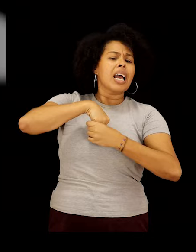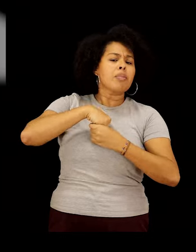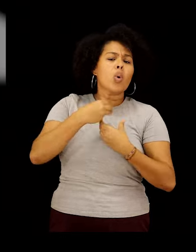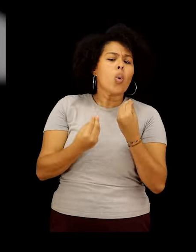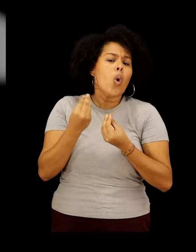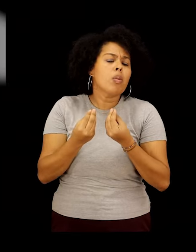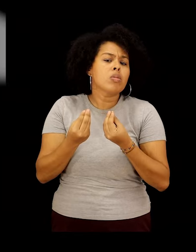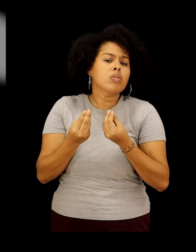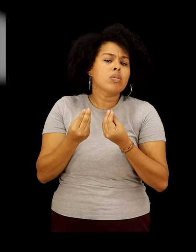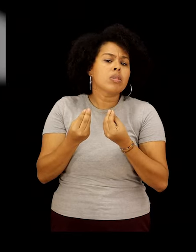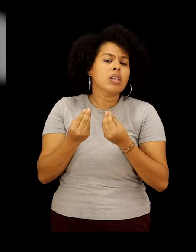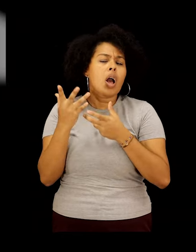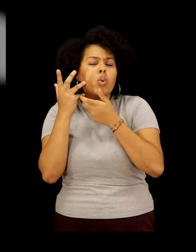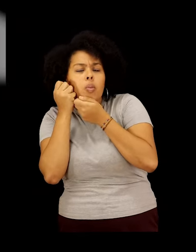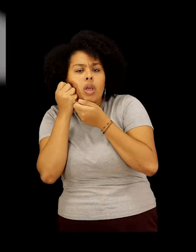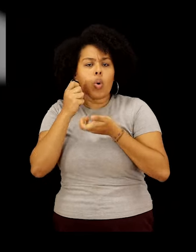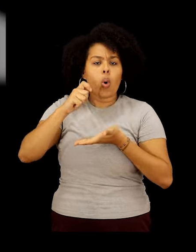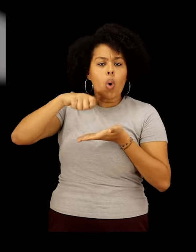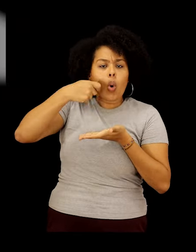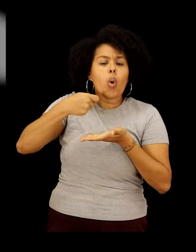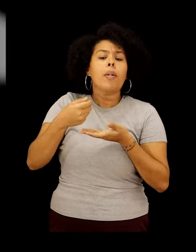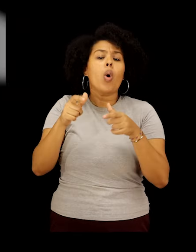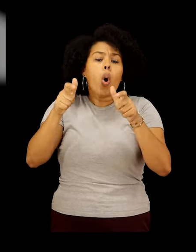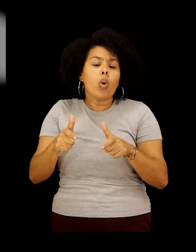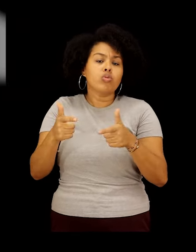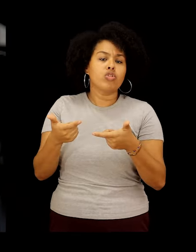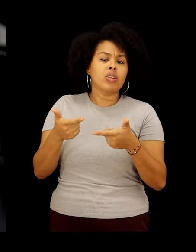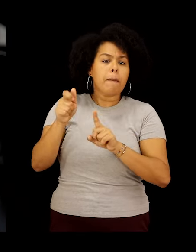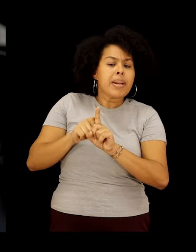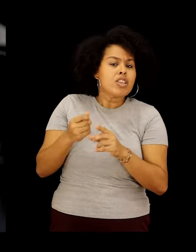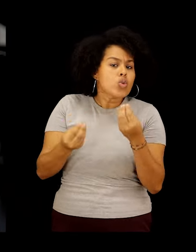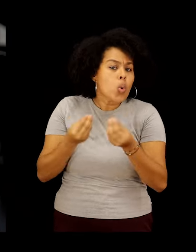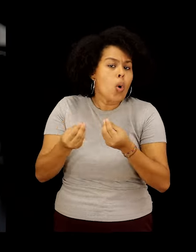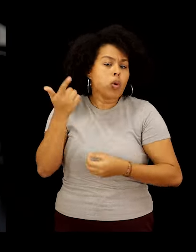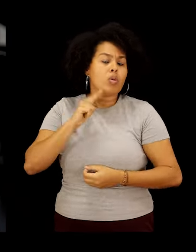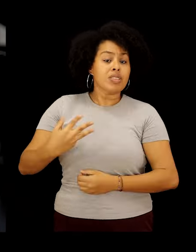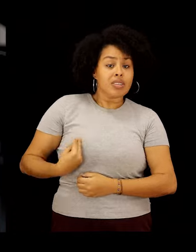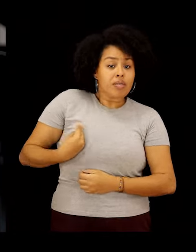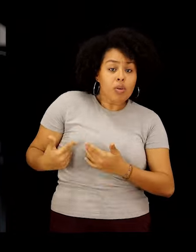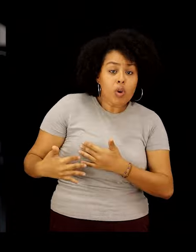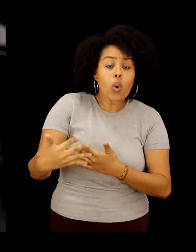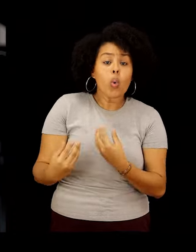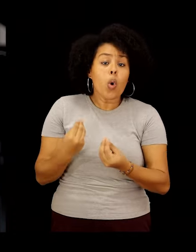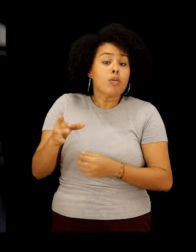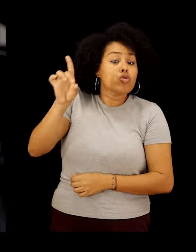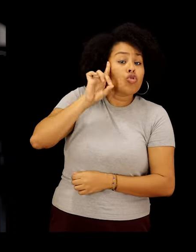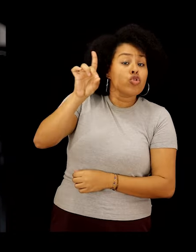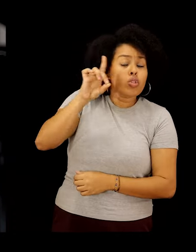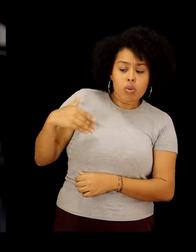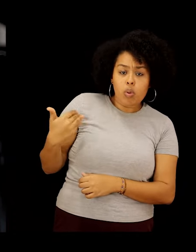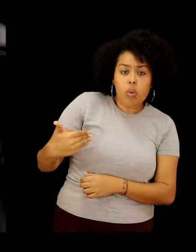comeu o quê? Dormiu onde? Passou aquele mês onde? Então, a vida, o dia a dia,